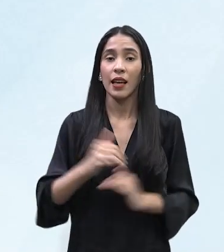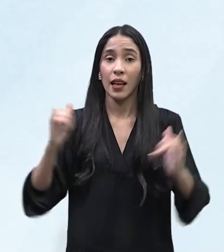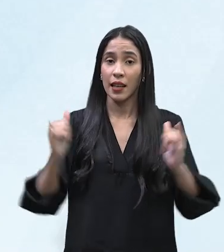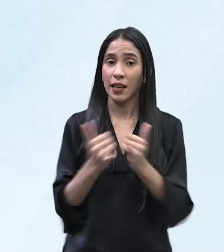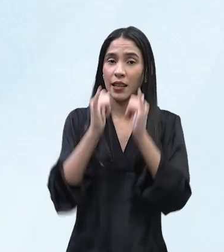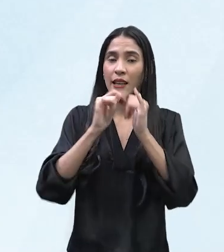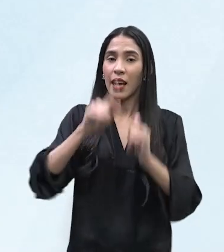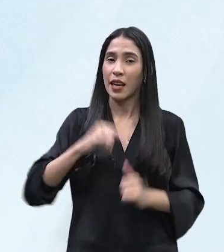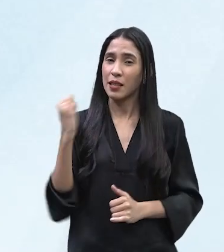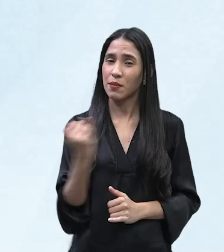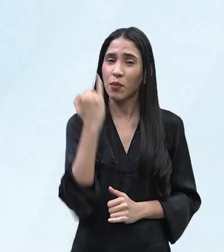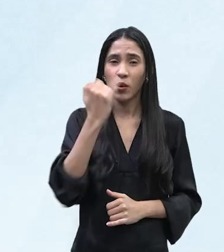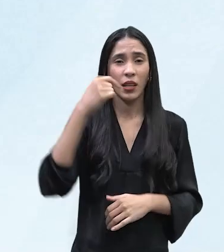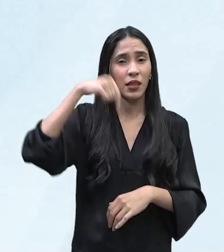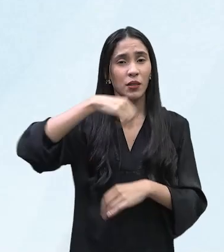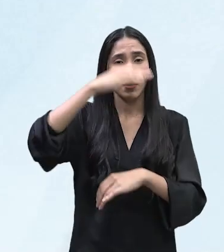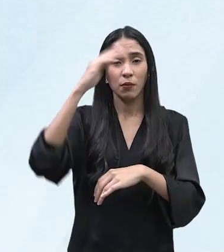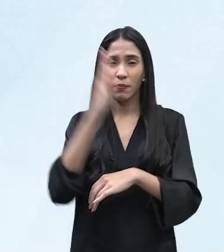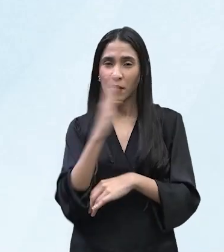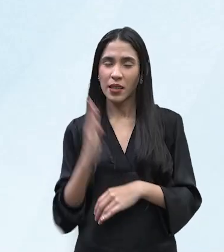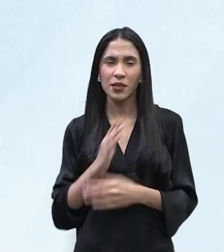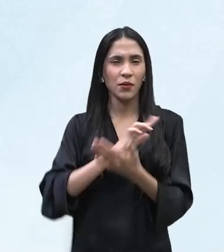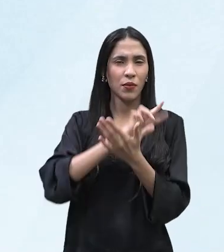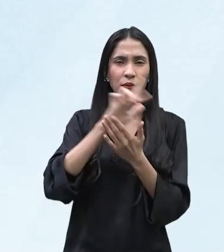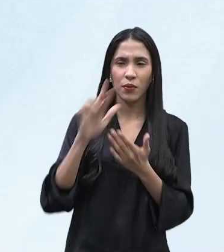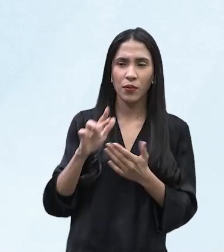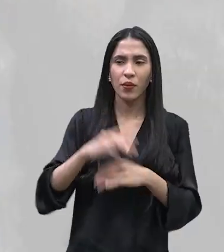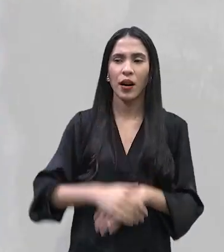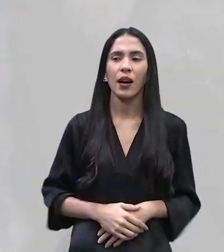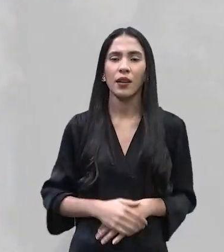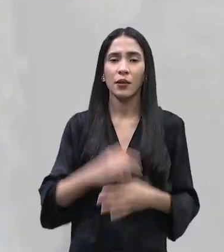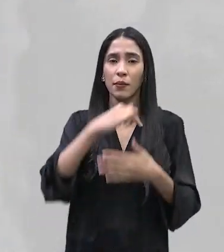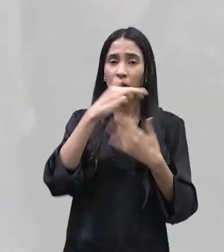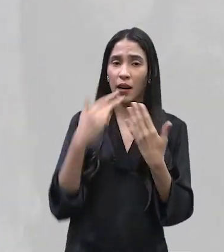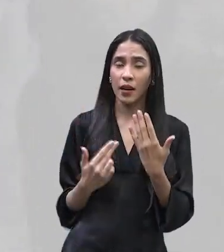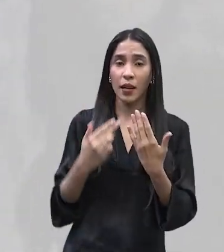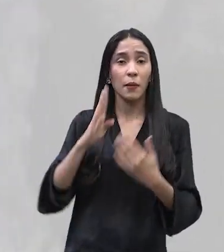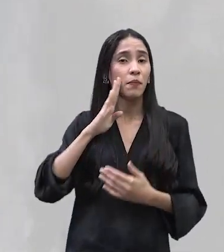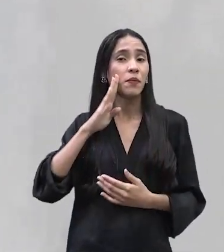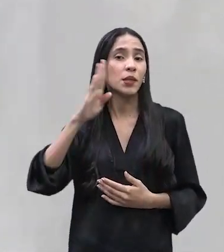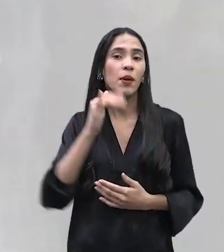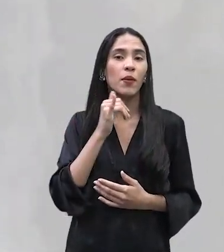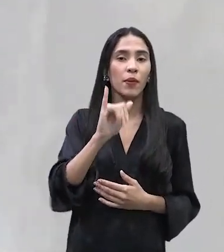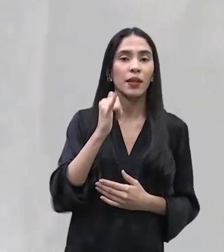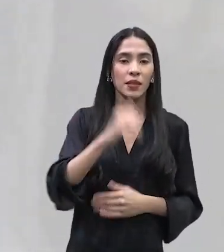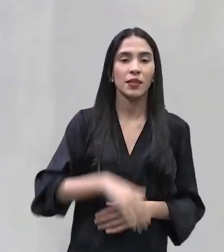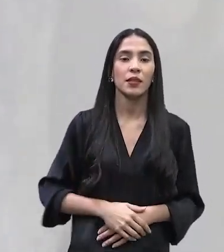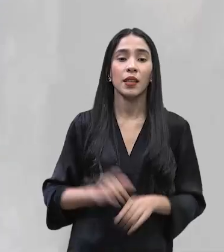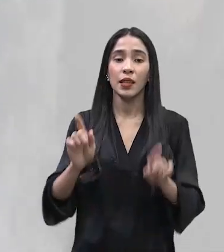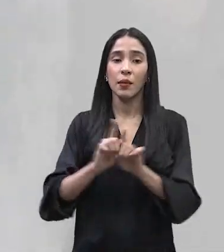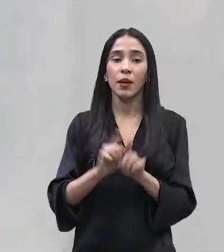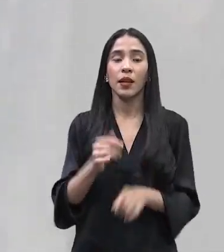são fundamentais para o Brasil por várias razões. Principal fonte de energia